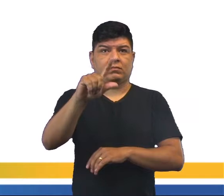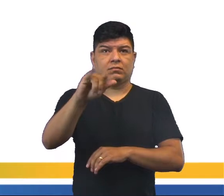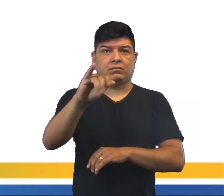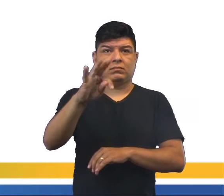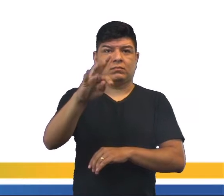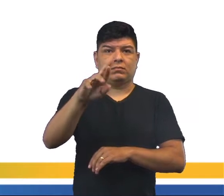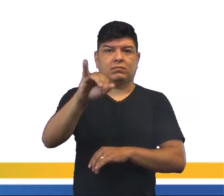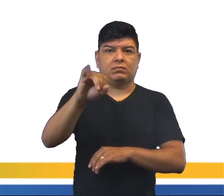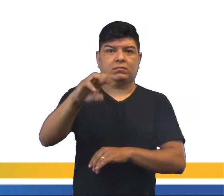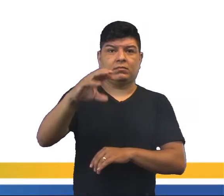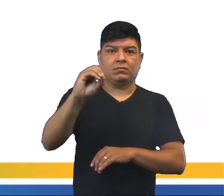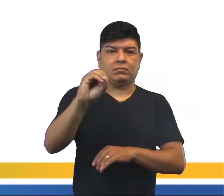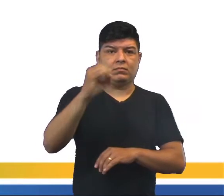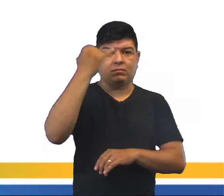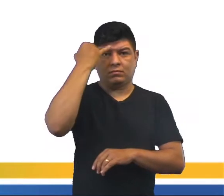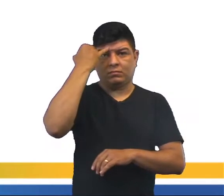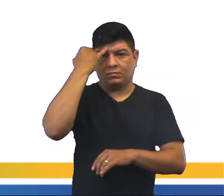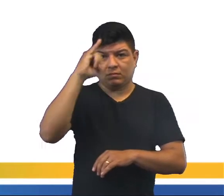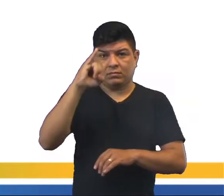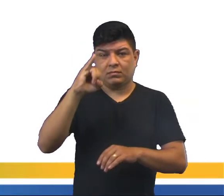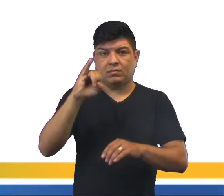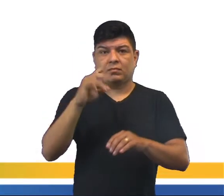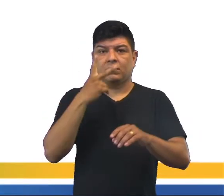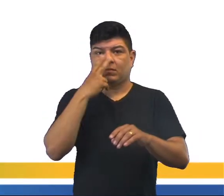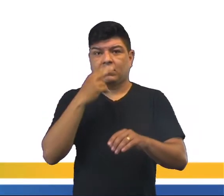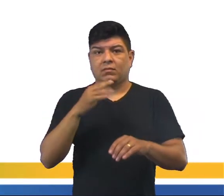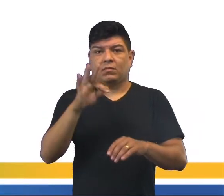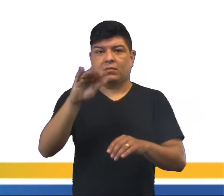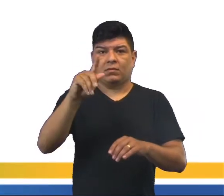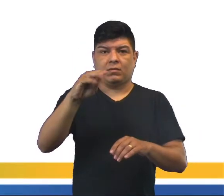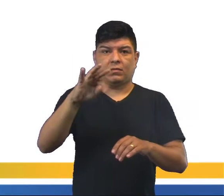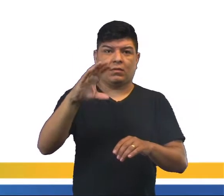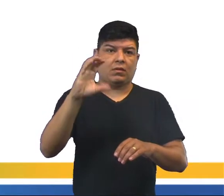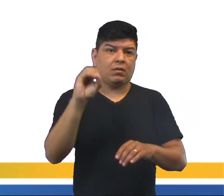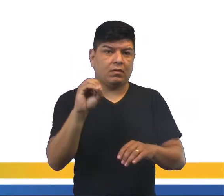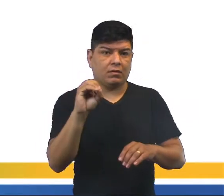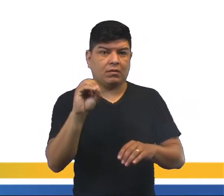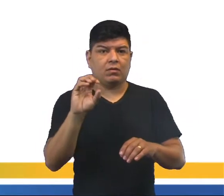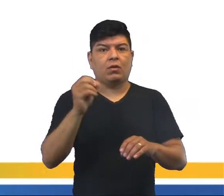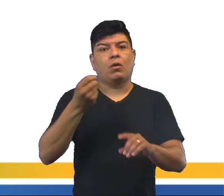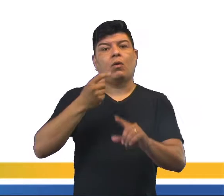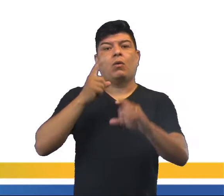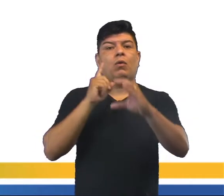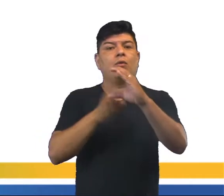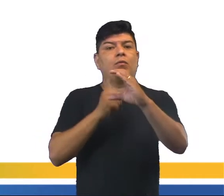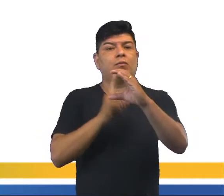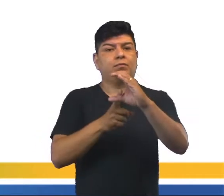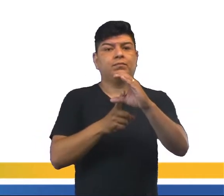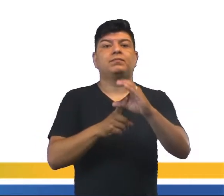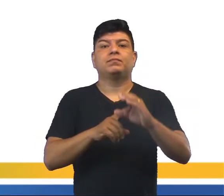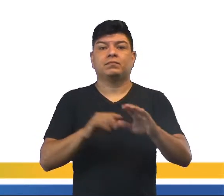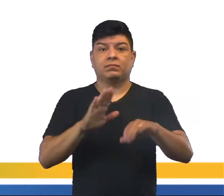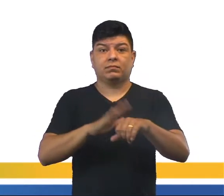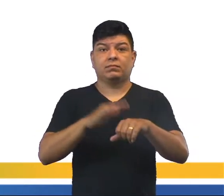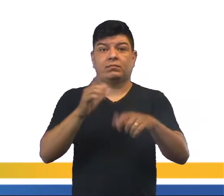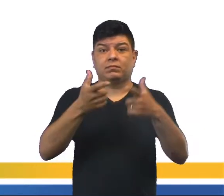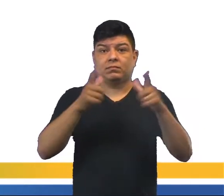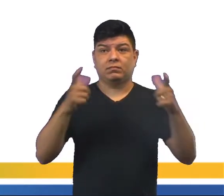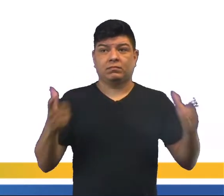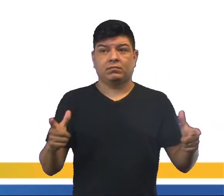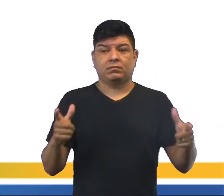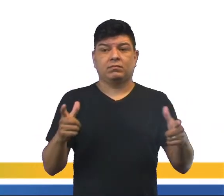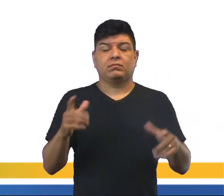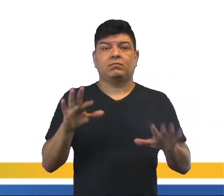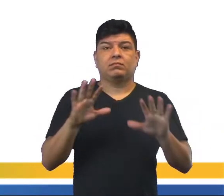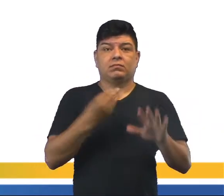uma ideologia definida como fascismo, nazismo ou comunismo, no autoritarismo há mais espaço para várias